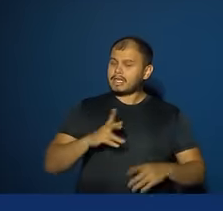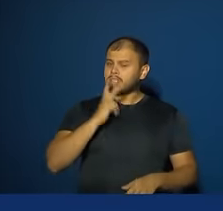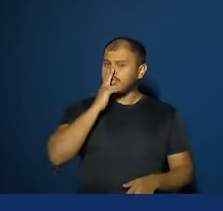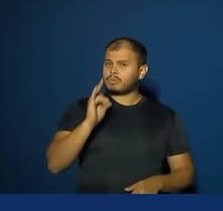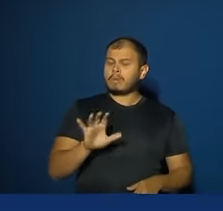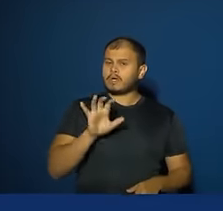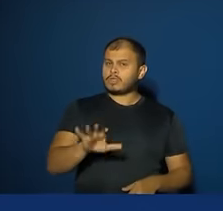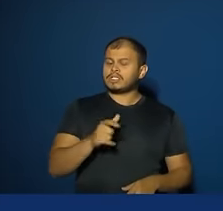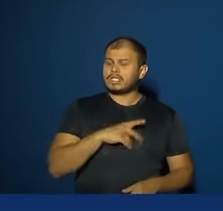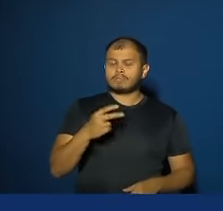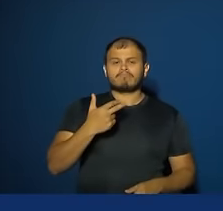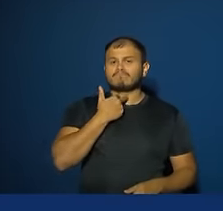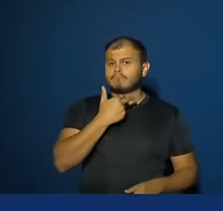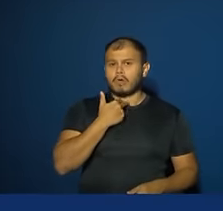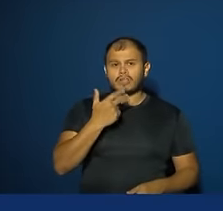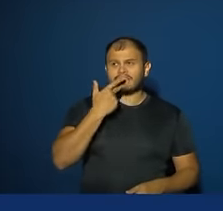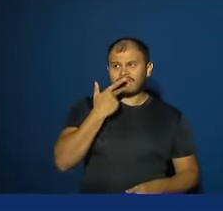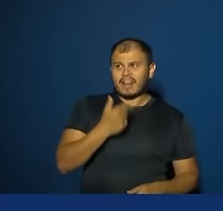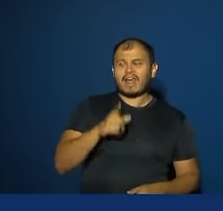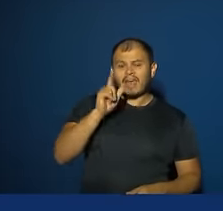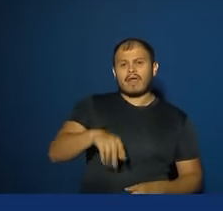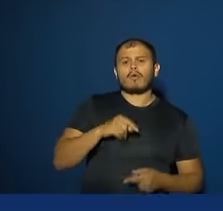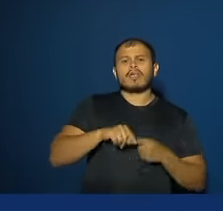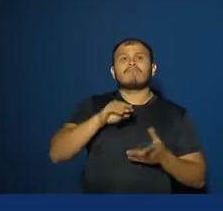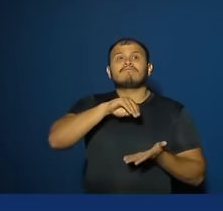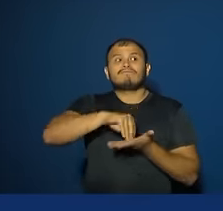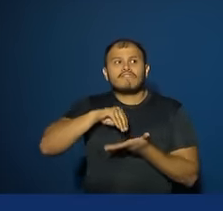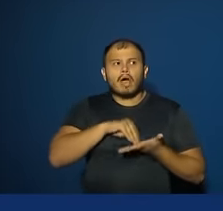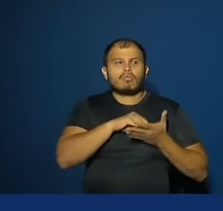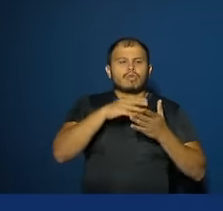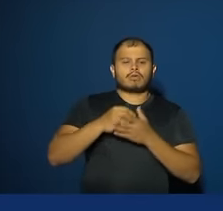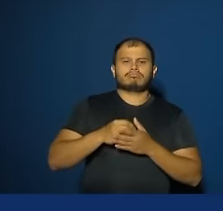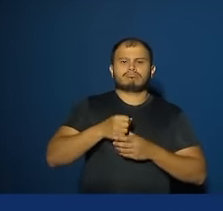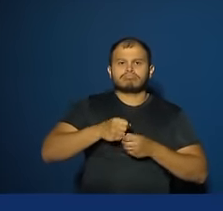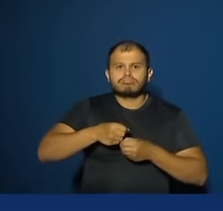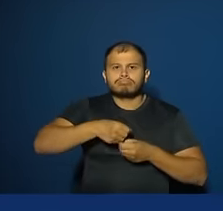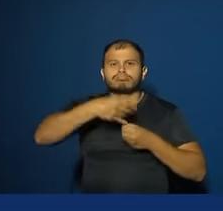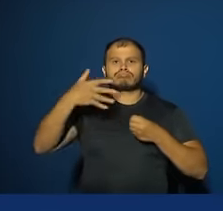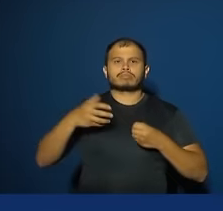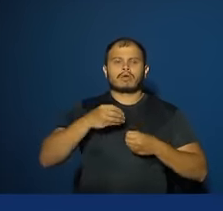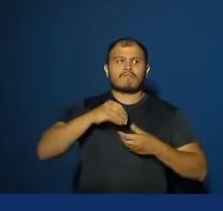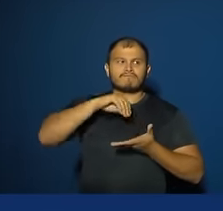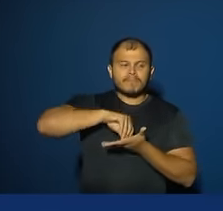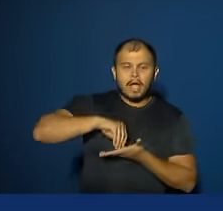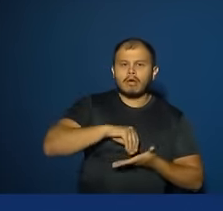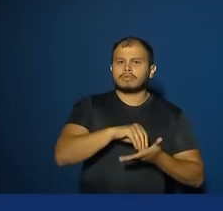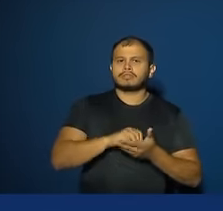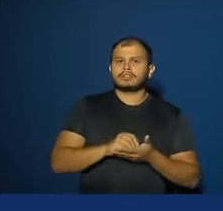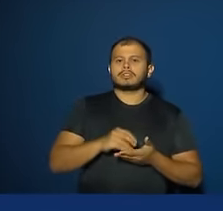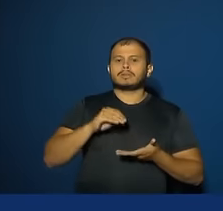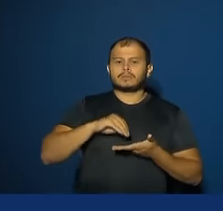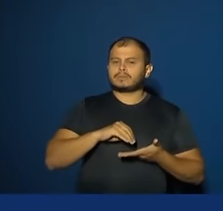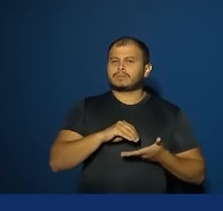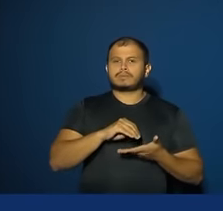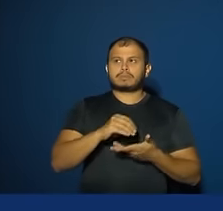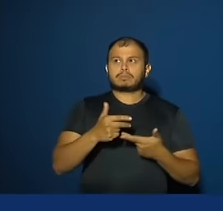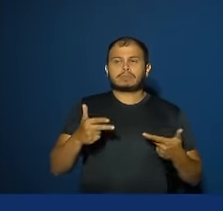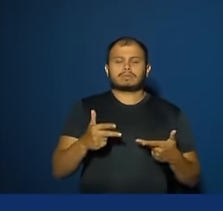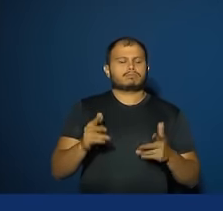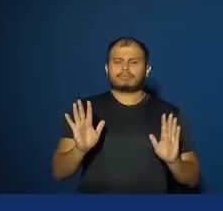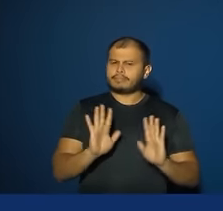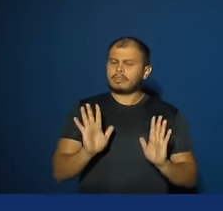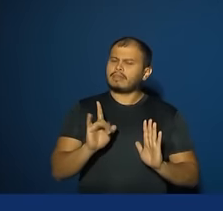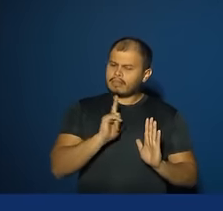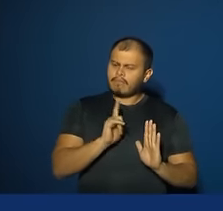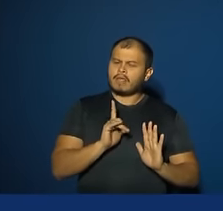você não pode acusar o presidente é de falta de conteúdo e o presidente ele é preparado